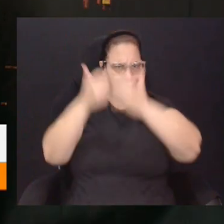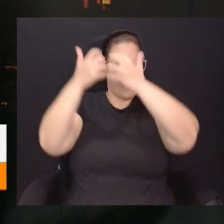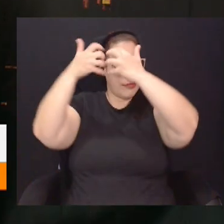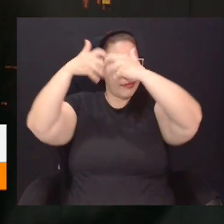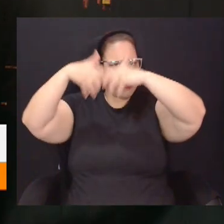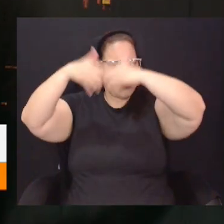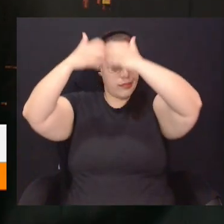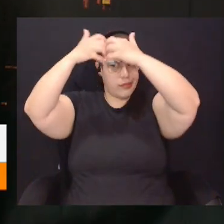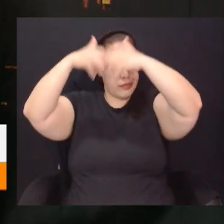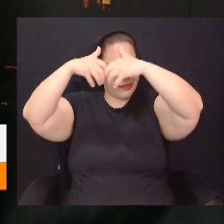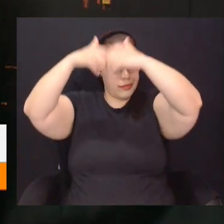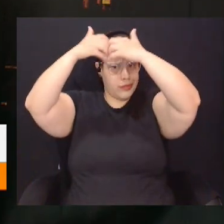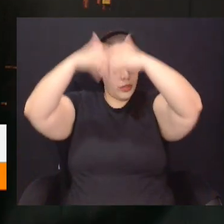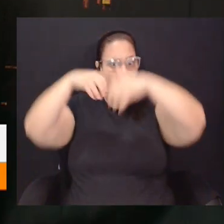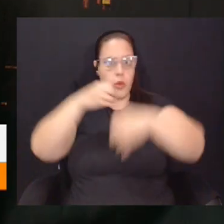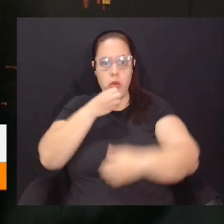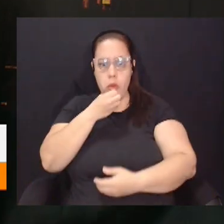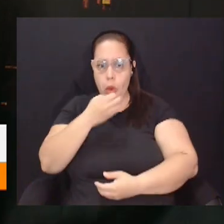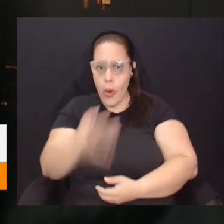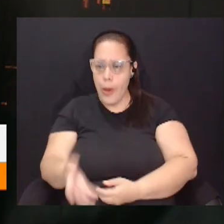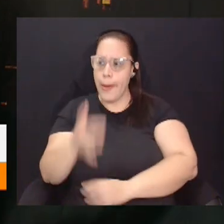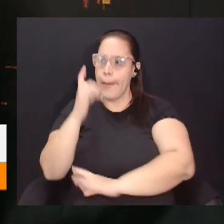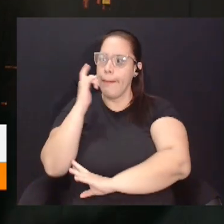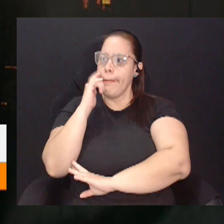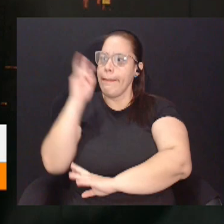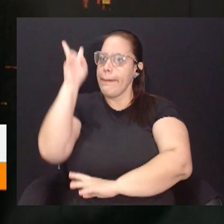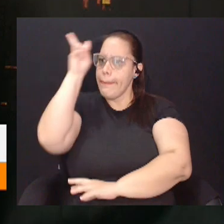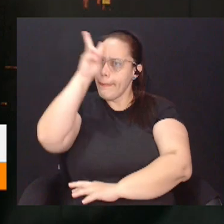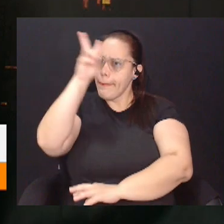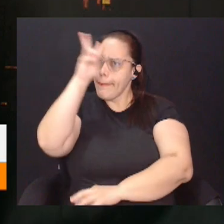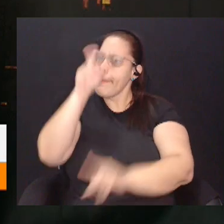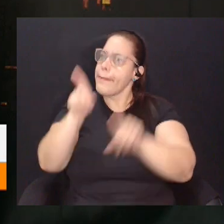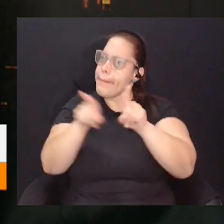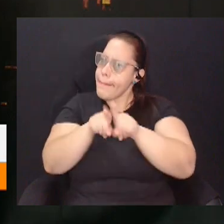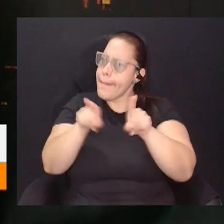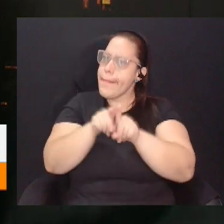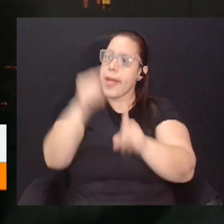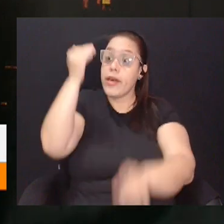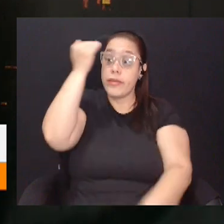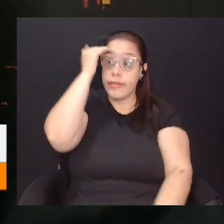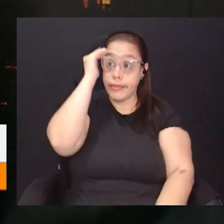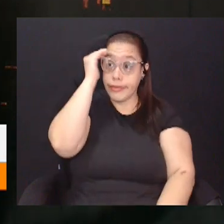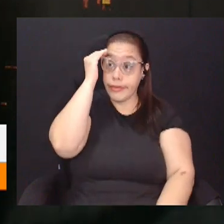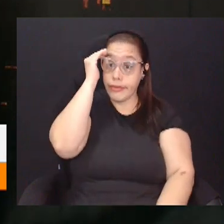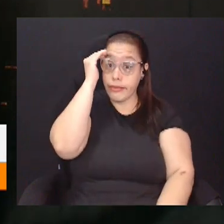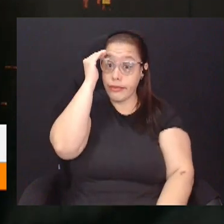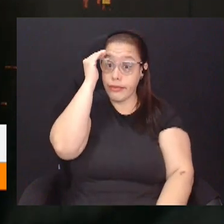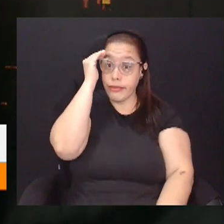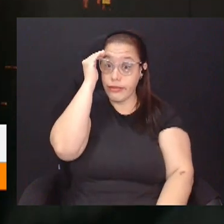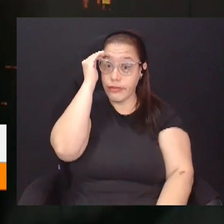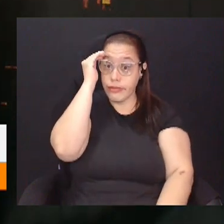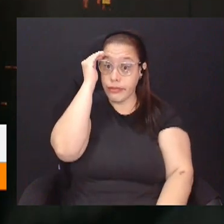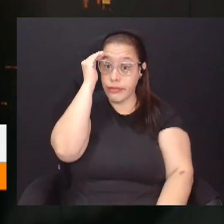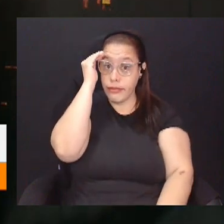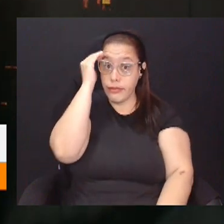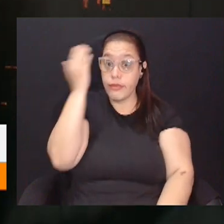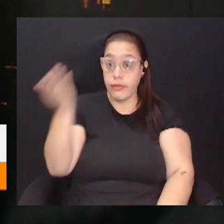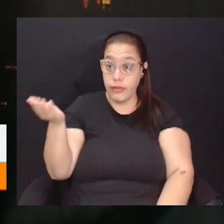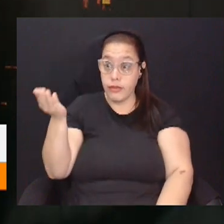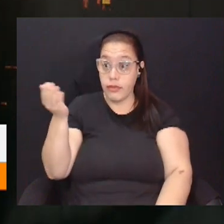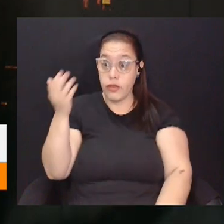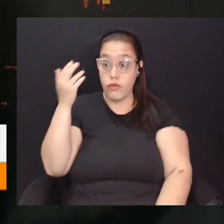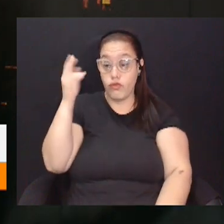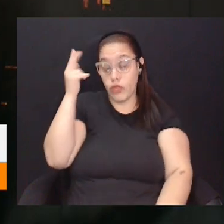gatilhos bons, né, de lembranças e também entender essa questão, dessa tradição